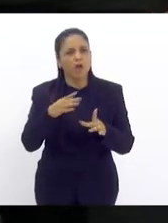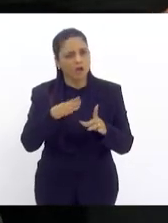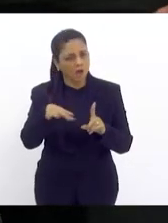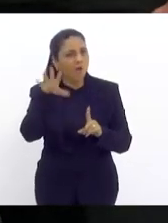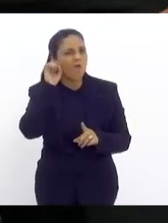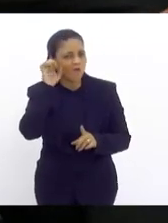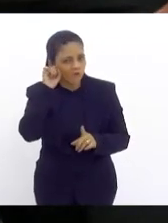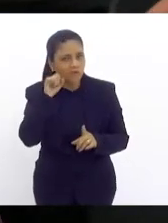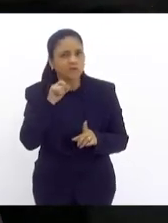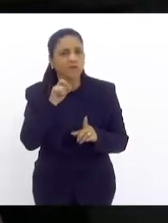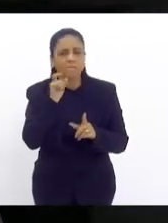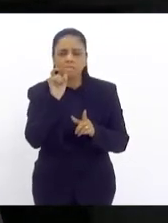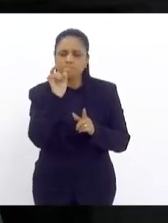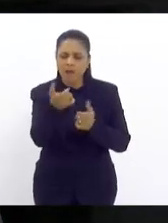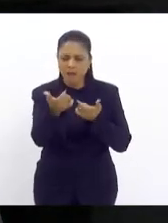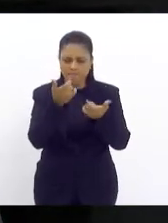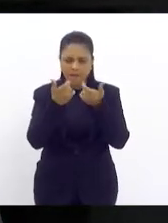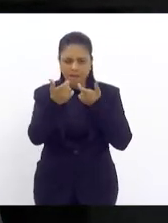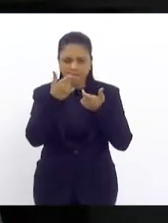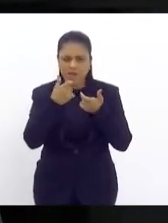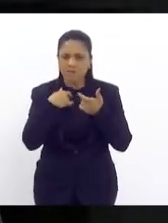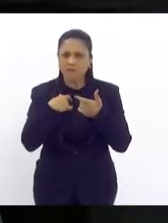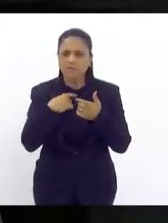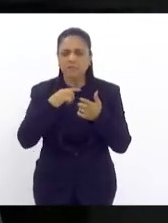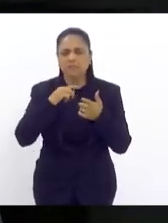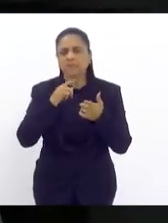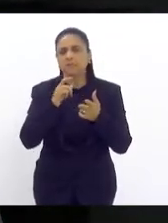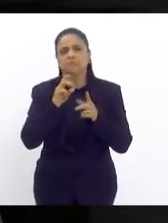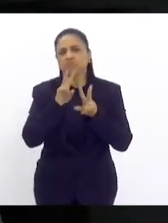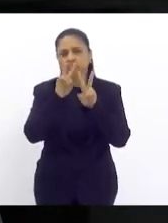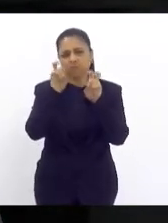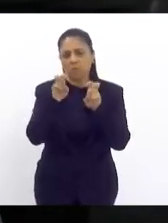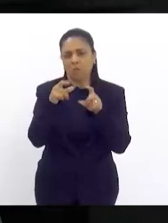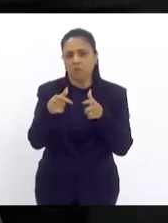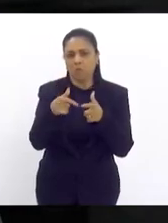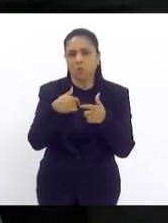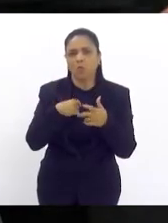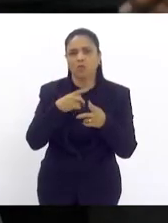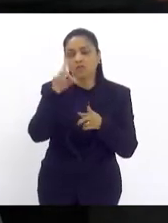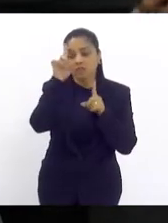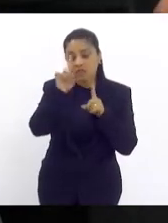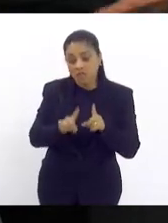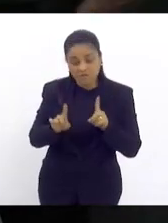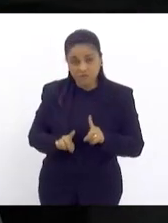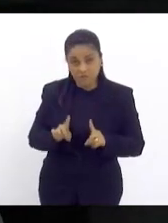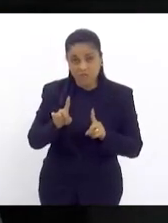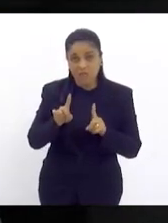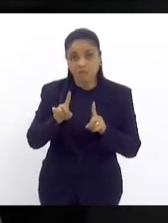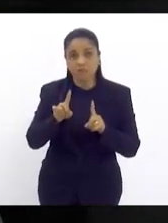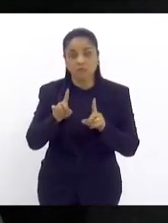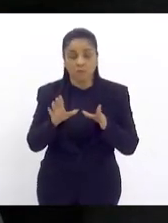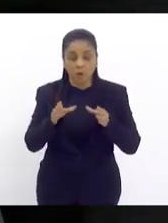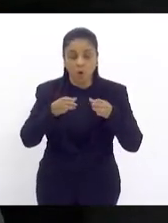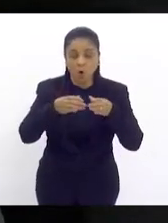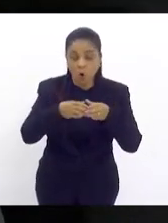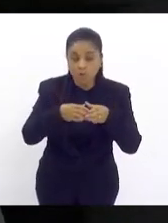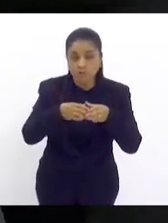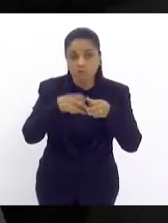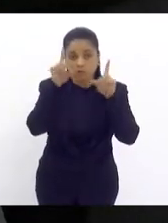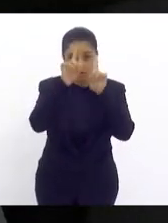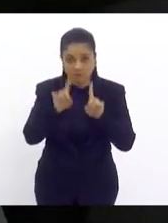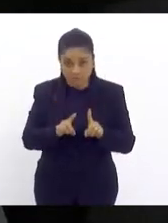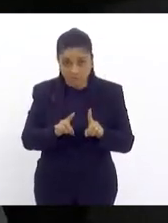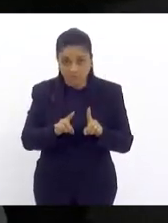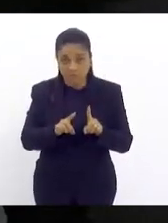é termos que não se usam mais como deficientes numa comissão de pessoas com deficiência Então acho que a gente tá